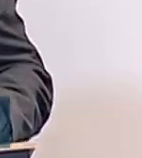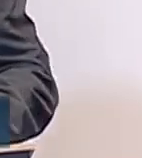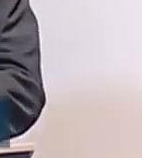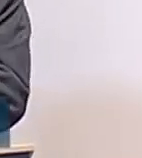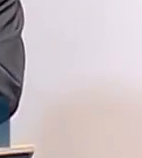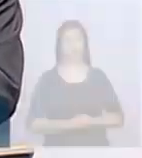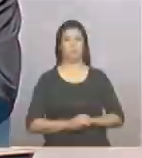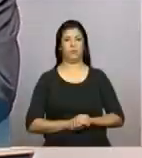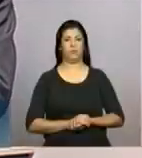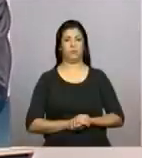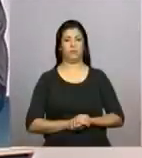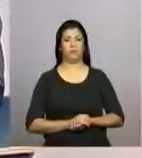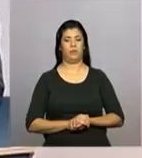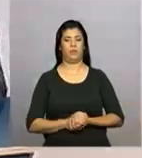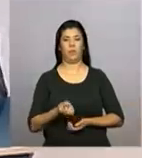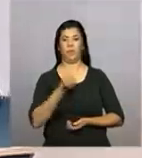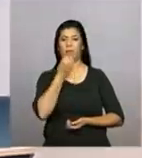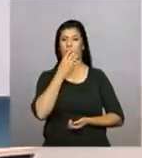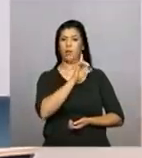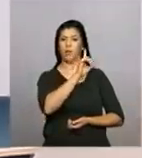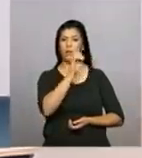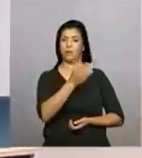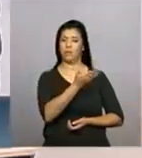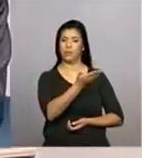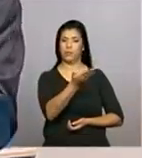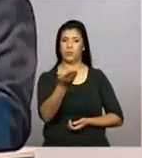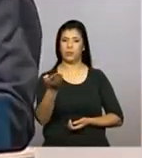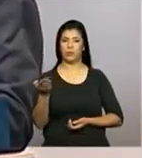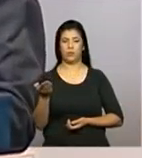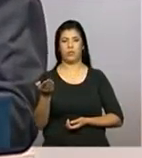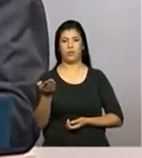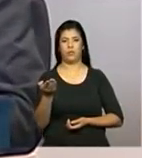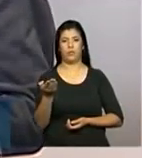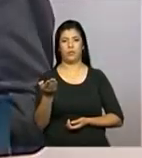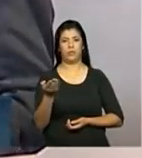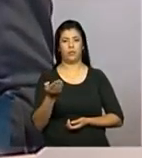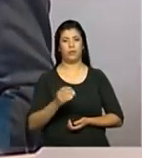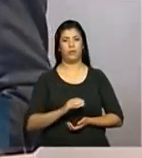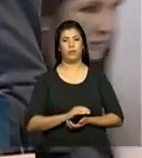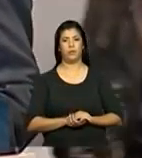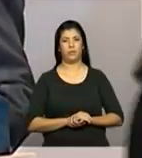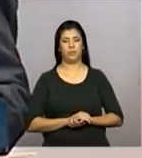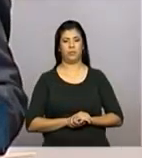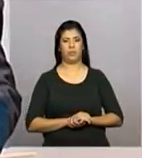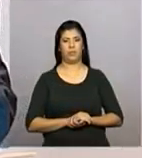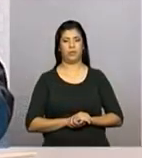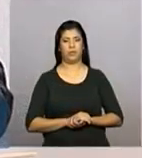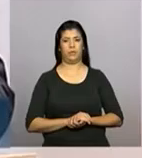Bem, muito bom dia a todas e a todos.